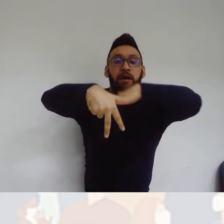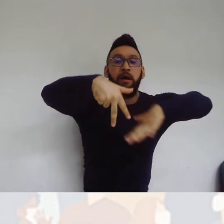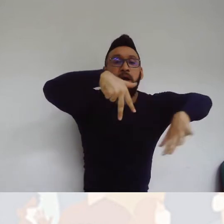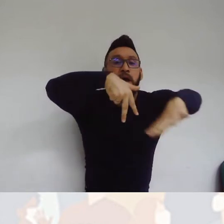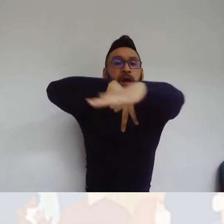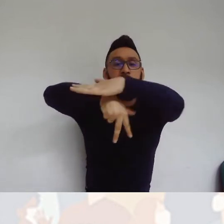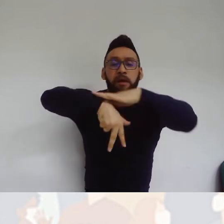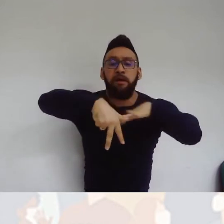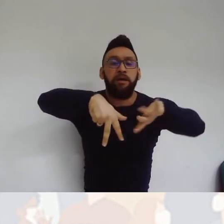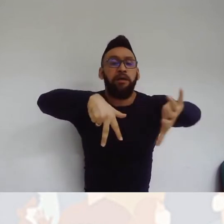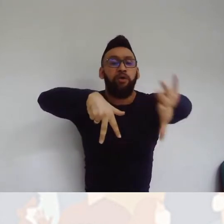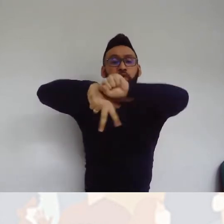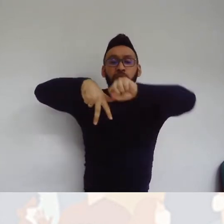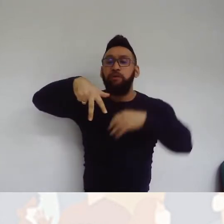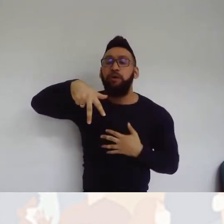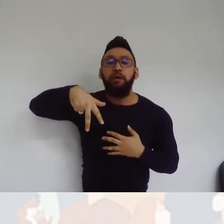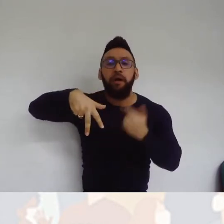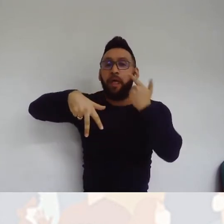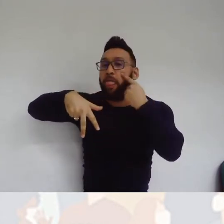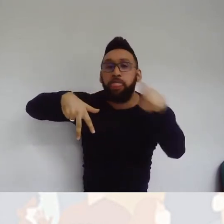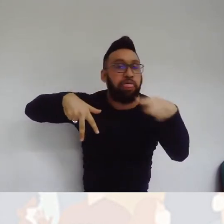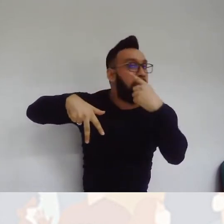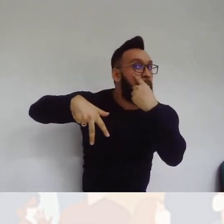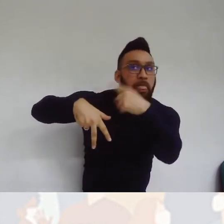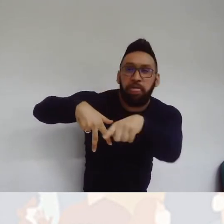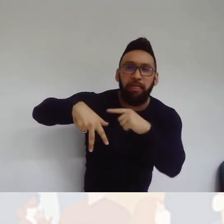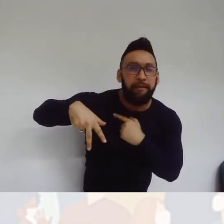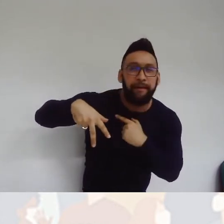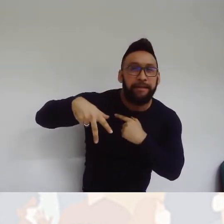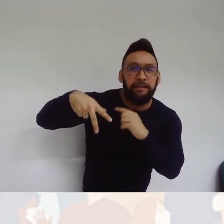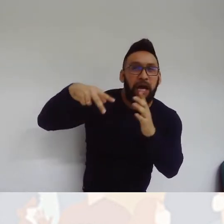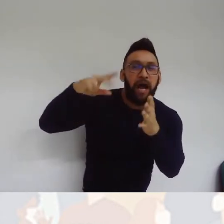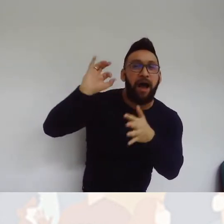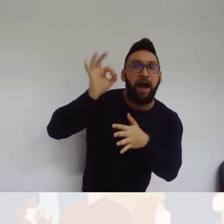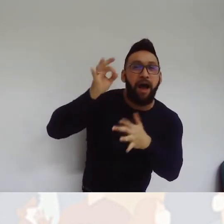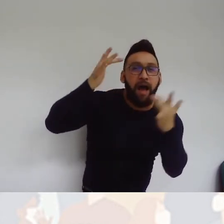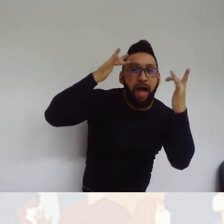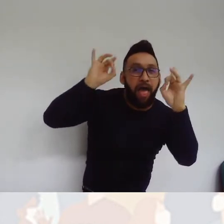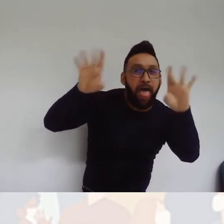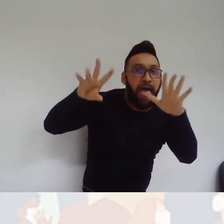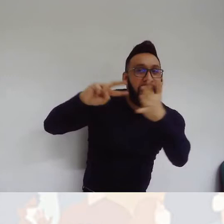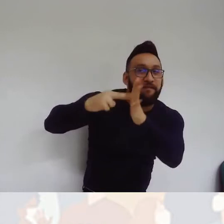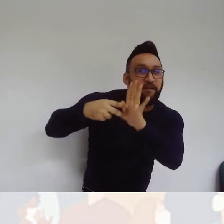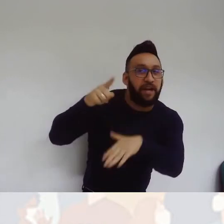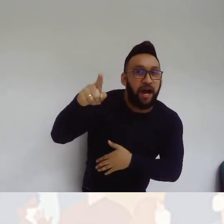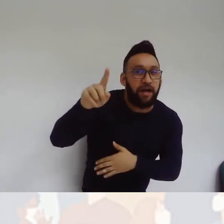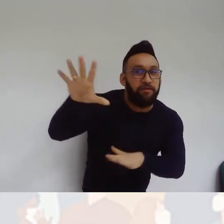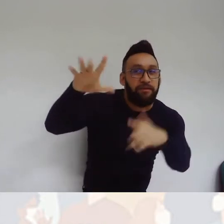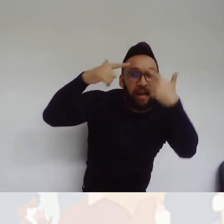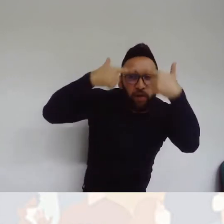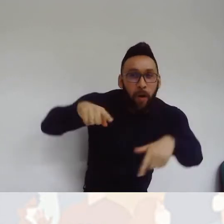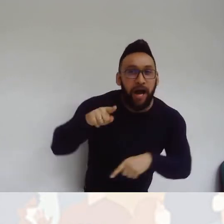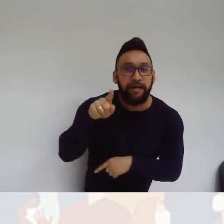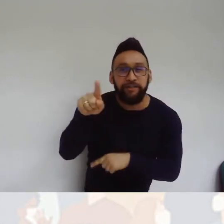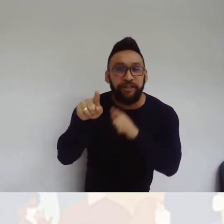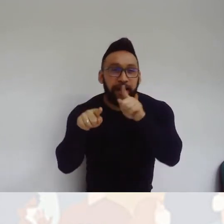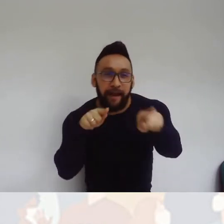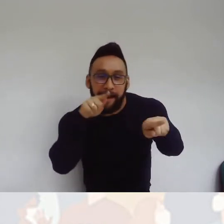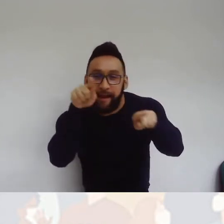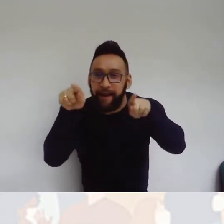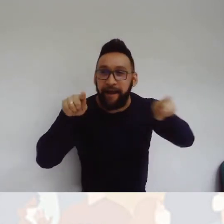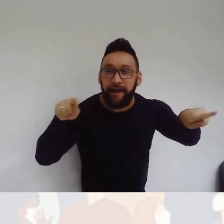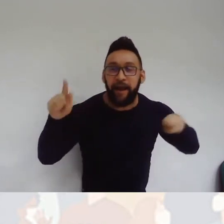que você está olhando começa a fazer sentido para você. E você faz isso através